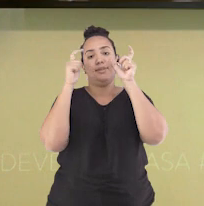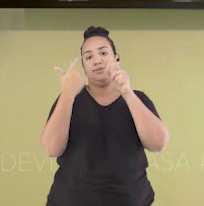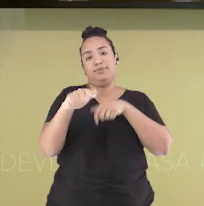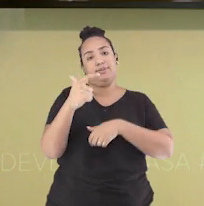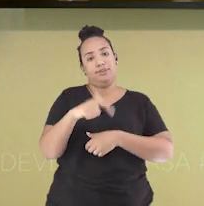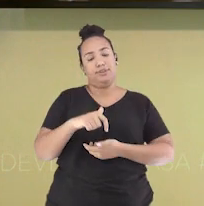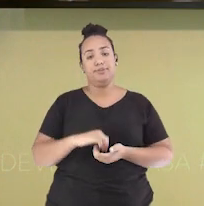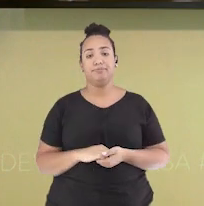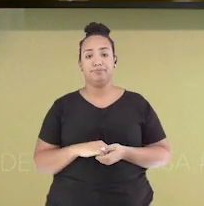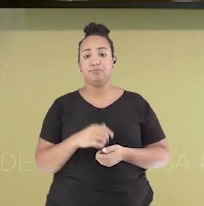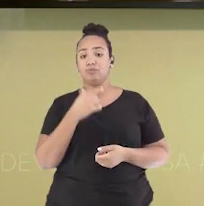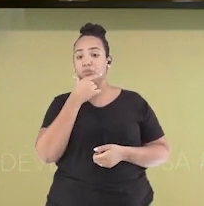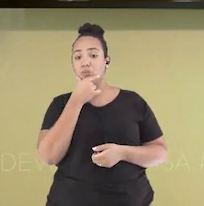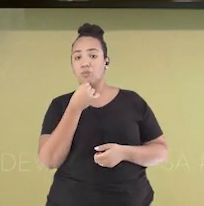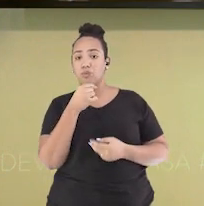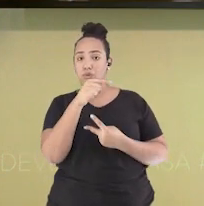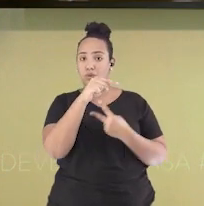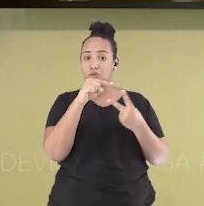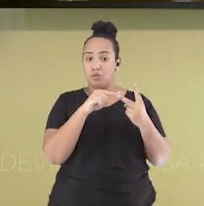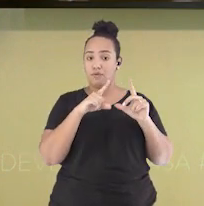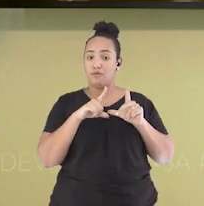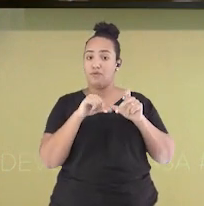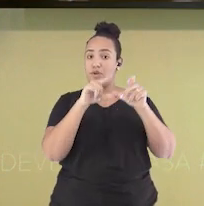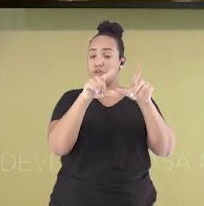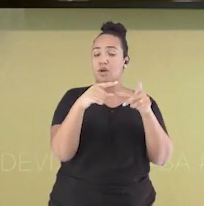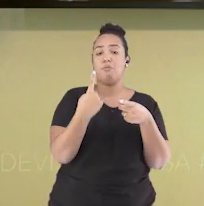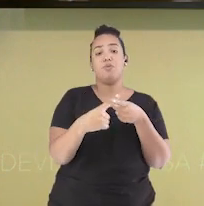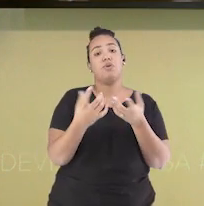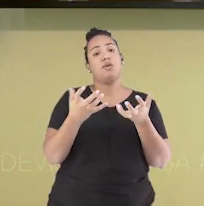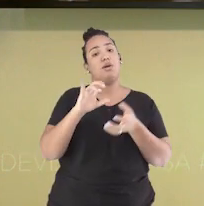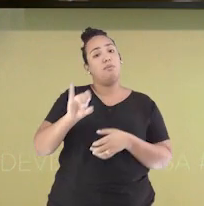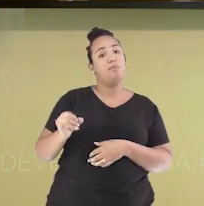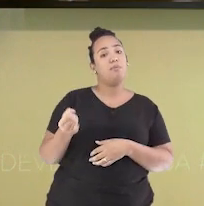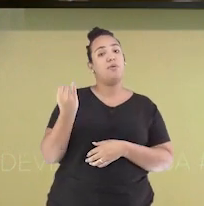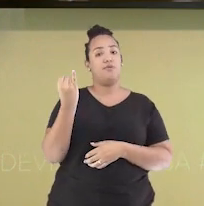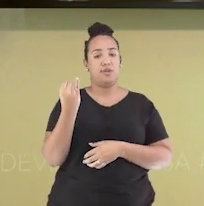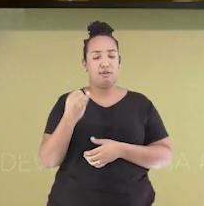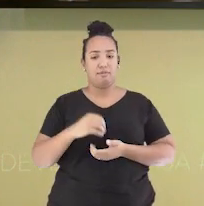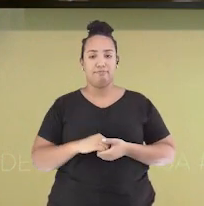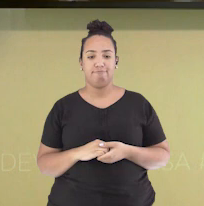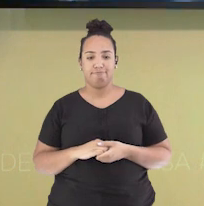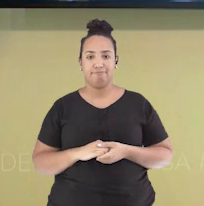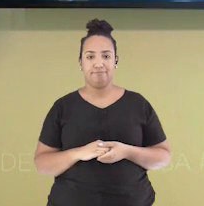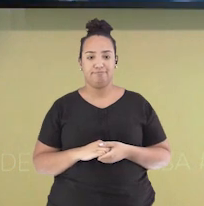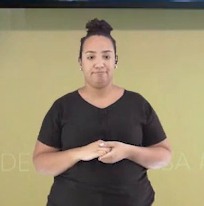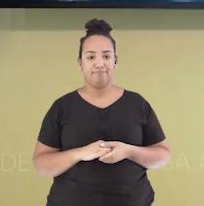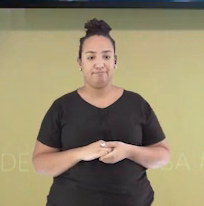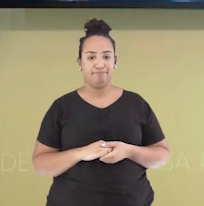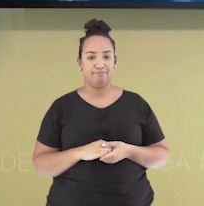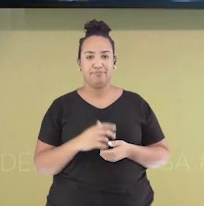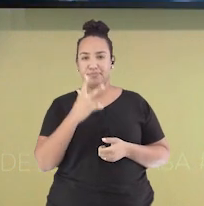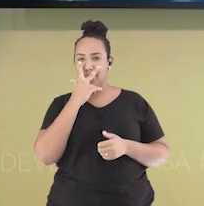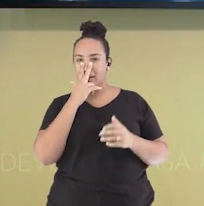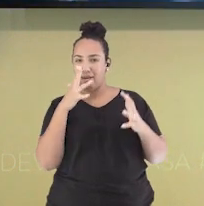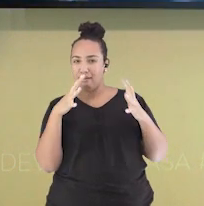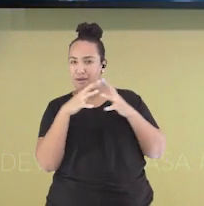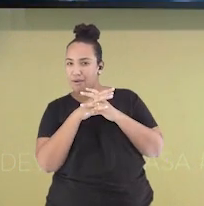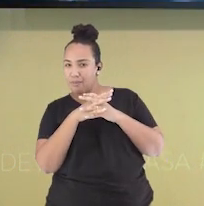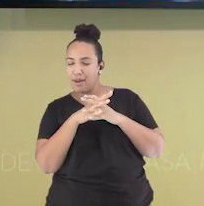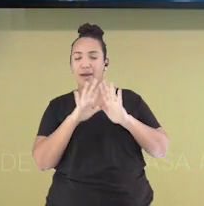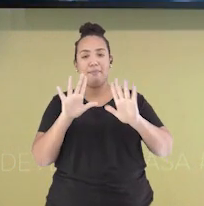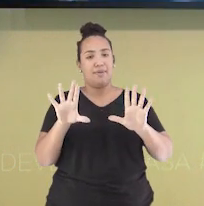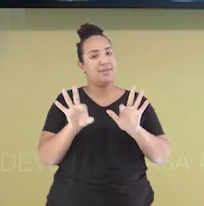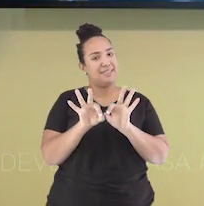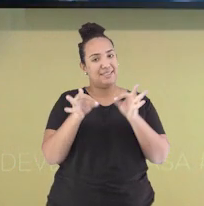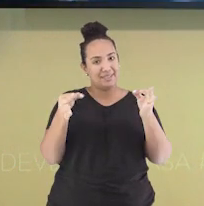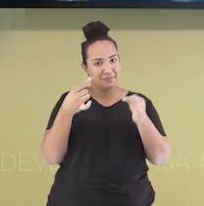explicação. Lucas e Hugo foram viajar, porque queriam aproveitar bem as suas férias. Parece complicado, mas é bem simples,